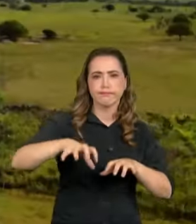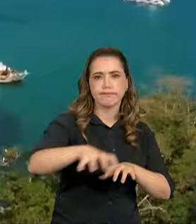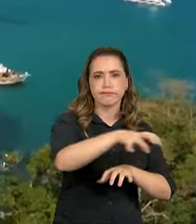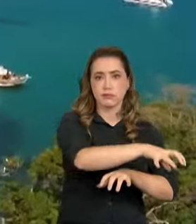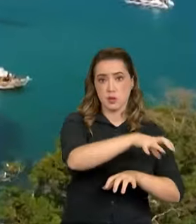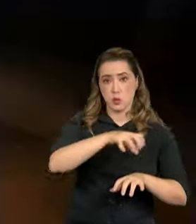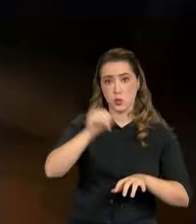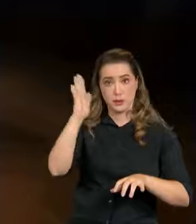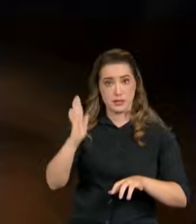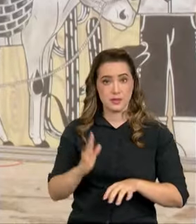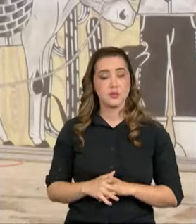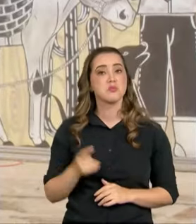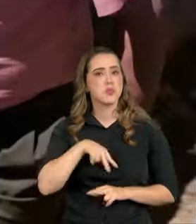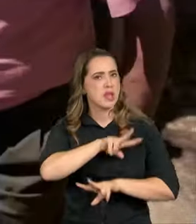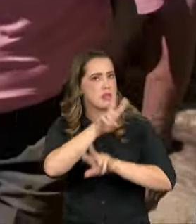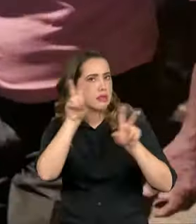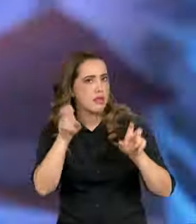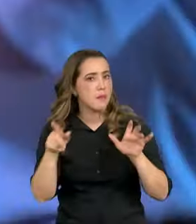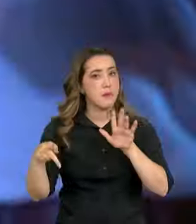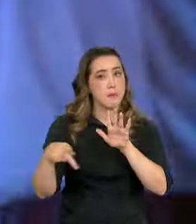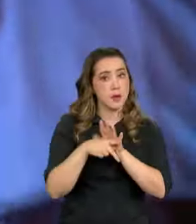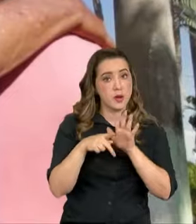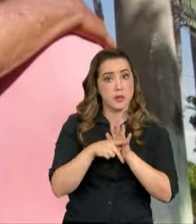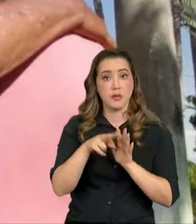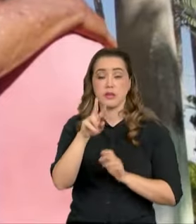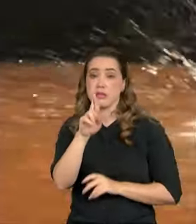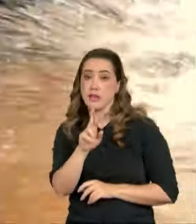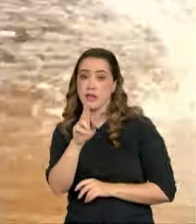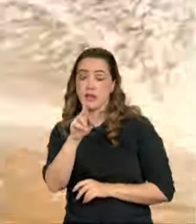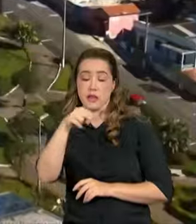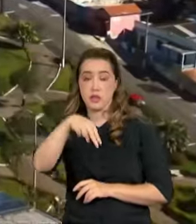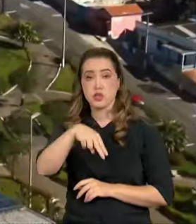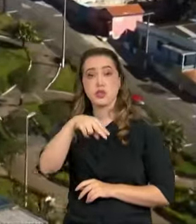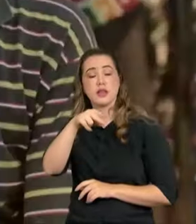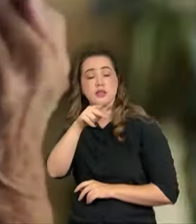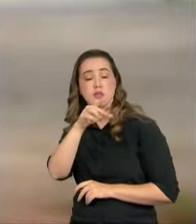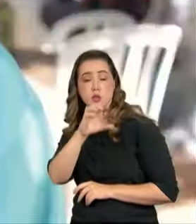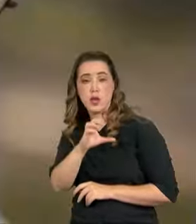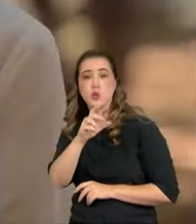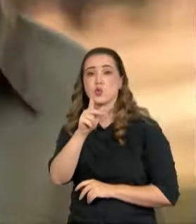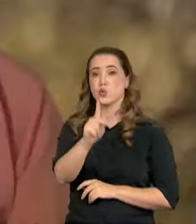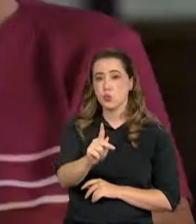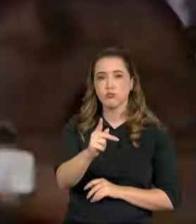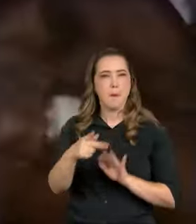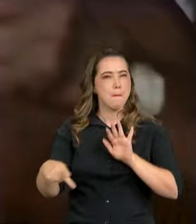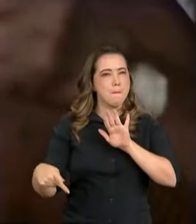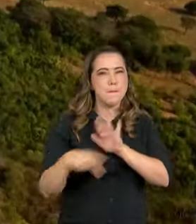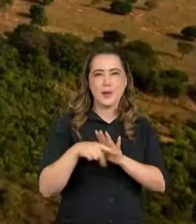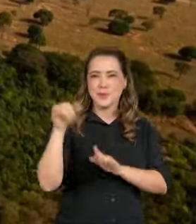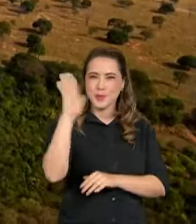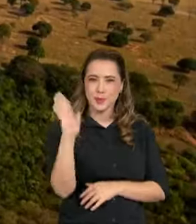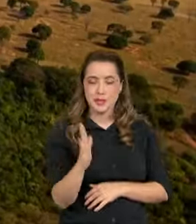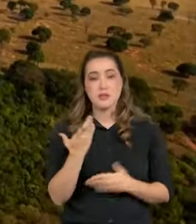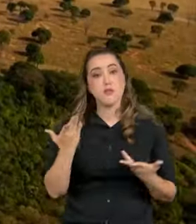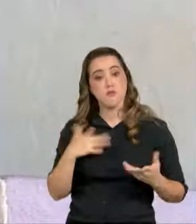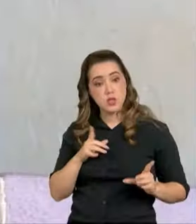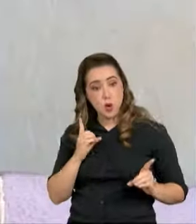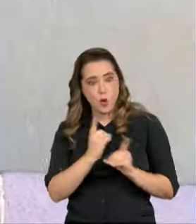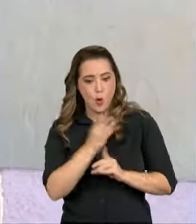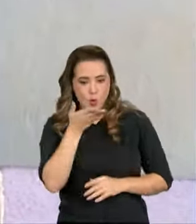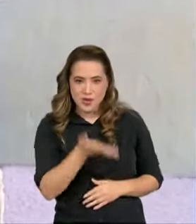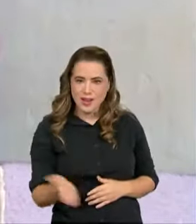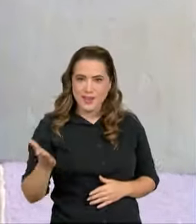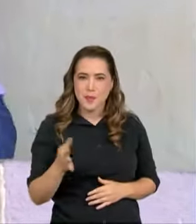brasileiros. Conteúdos da Rede Nacional de Comunicação Pública com a cara do país. Você tem um encontro